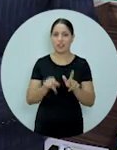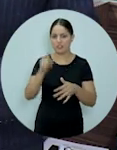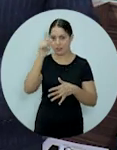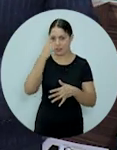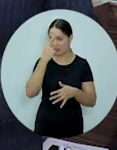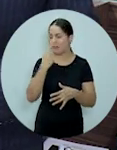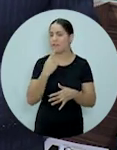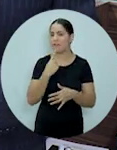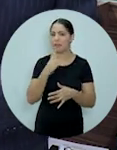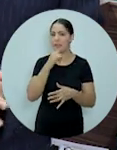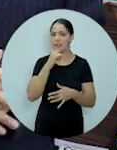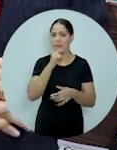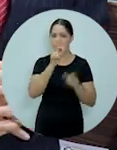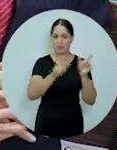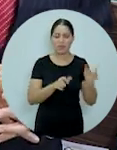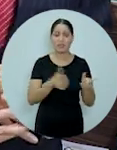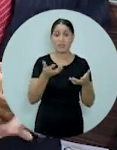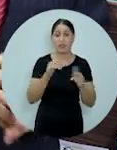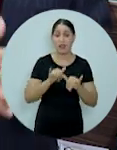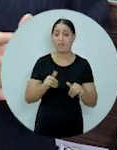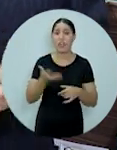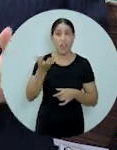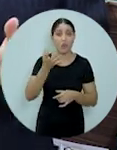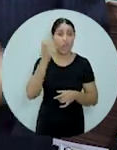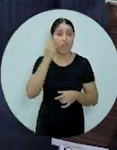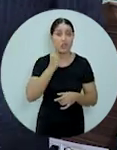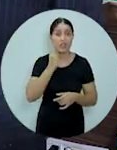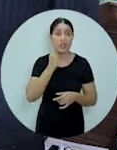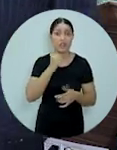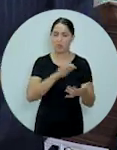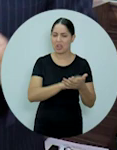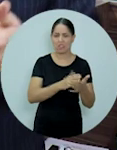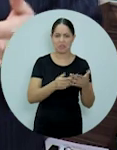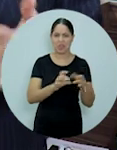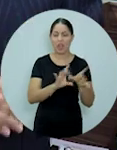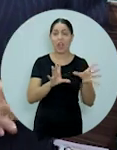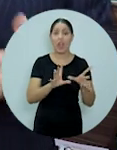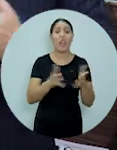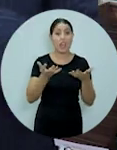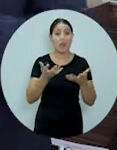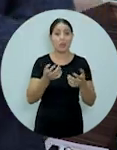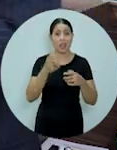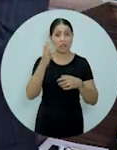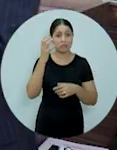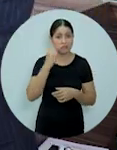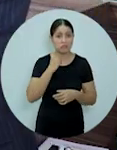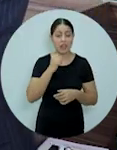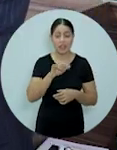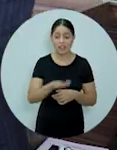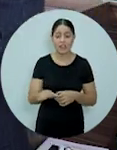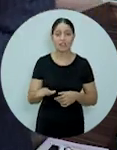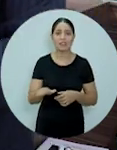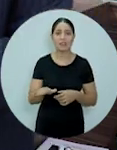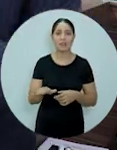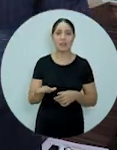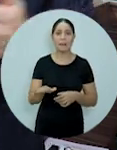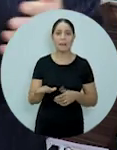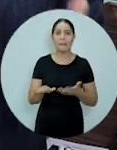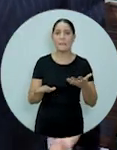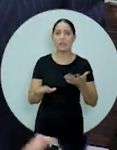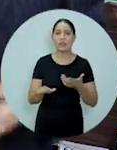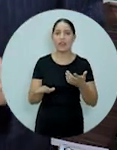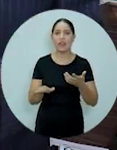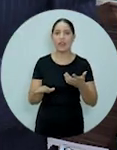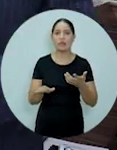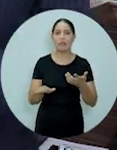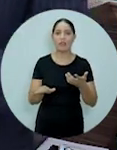idealizado. Casais ou pessoas que digam, eu quero adotar uma criança, eu quero adotar uma criança, mas